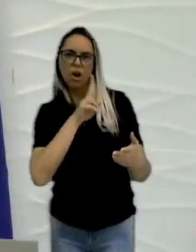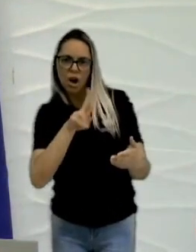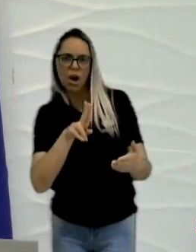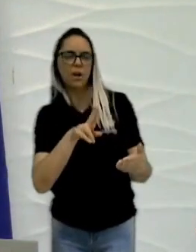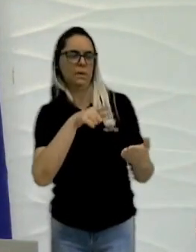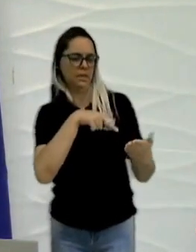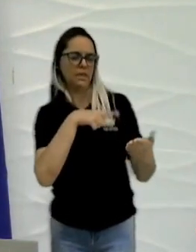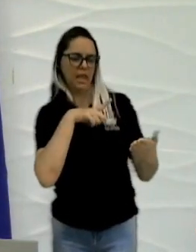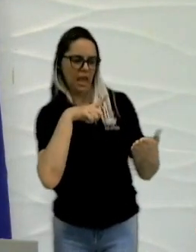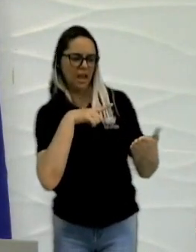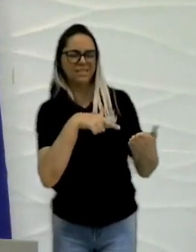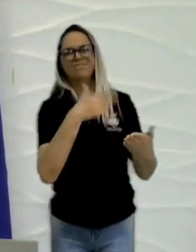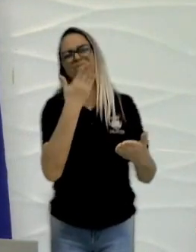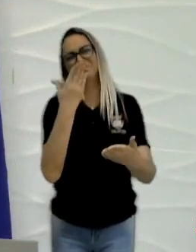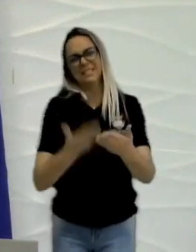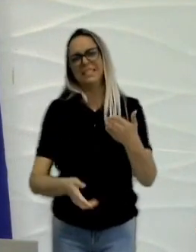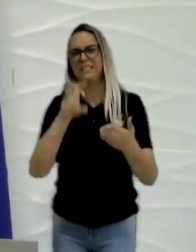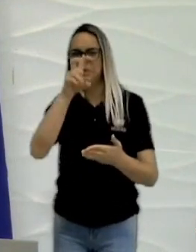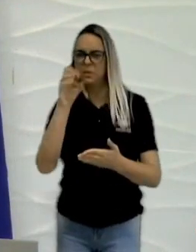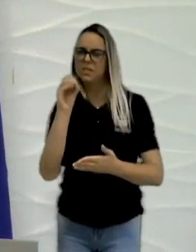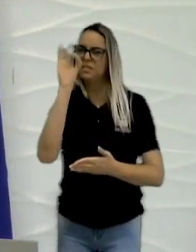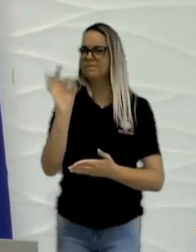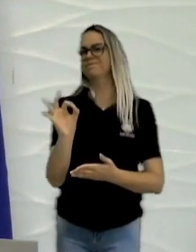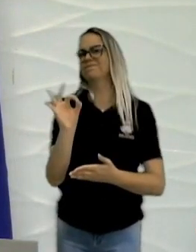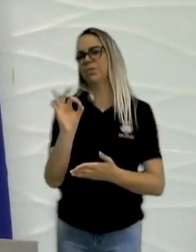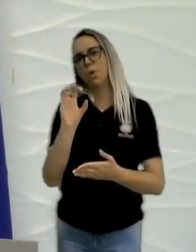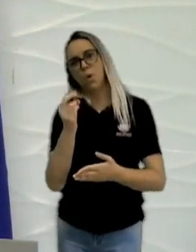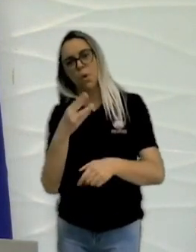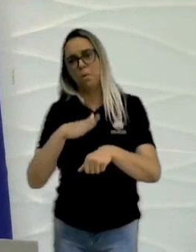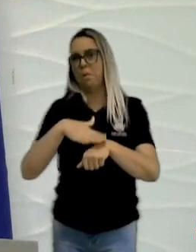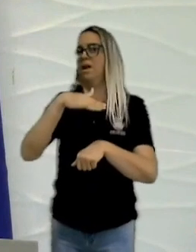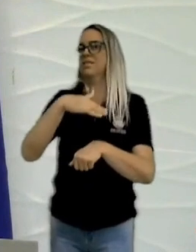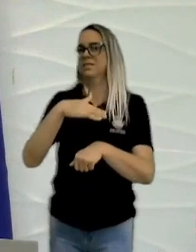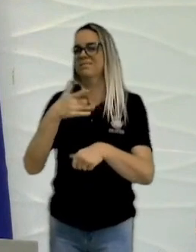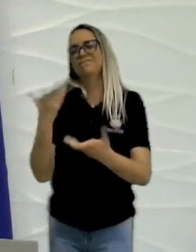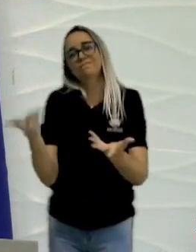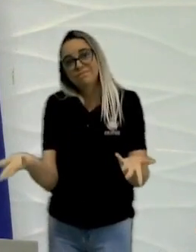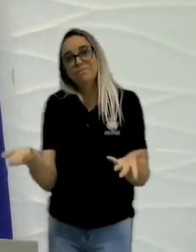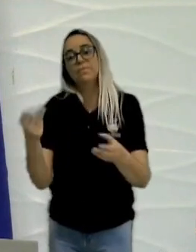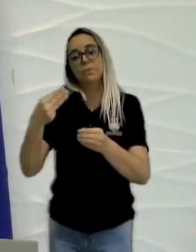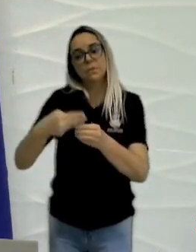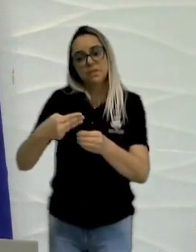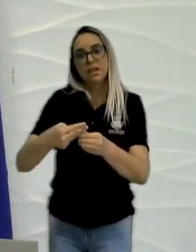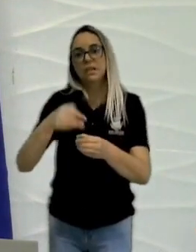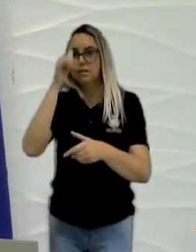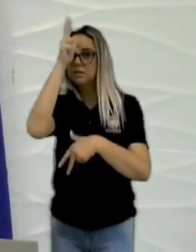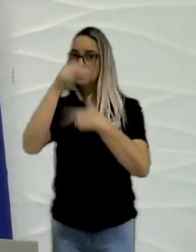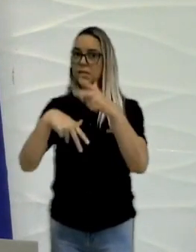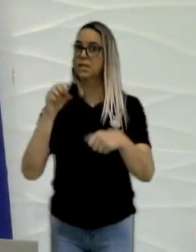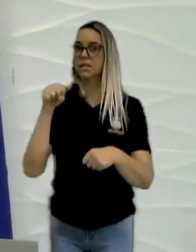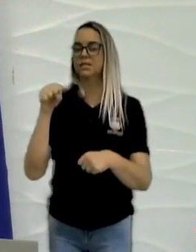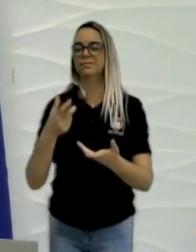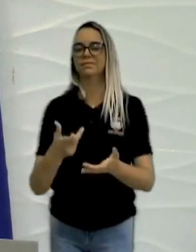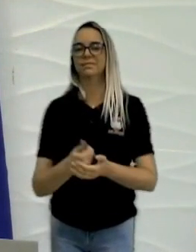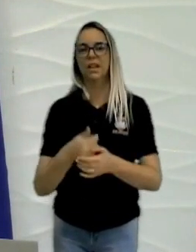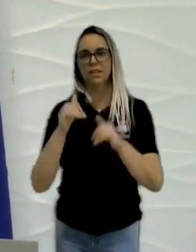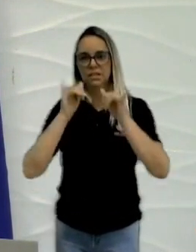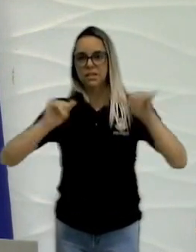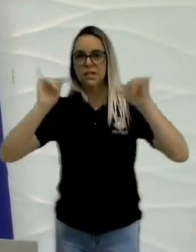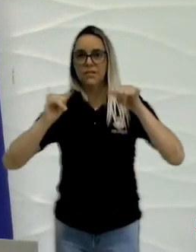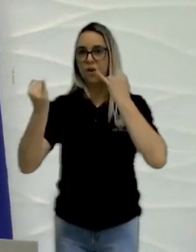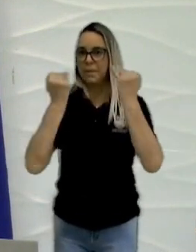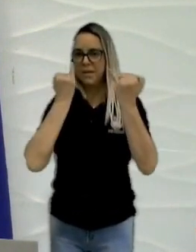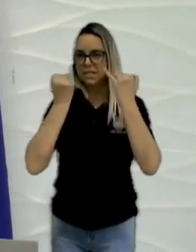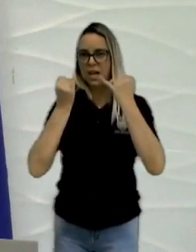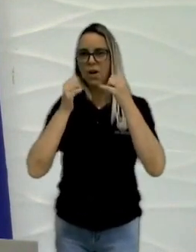que teve perda de 50% ou mais, o município também irá receber. Então, fica aí o nosso recado para